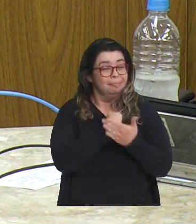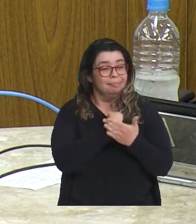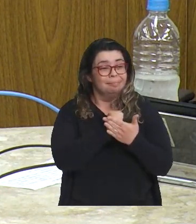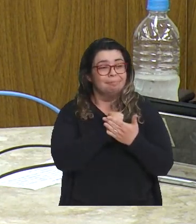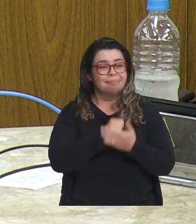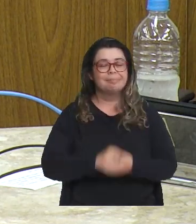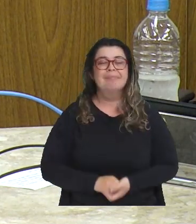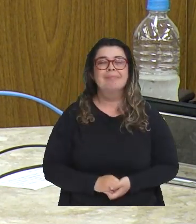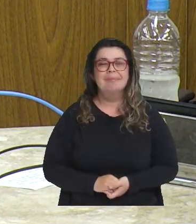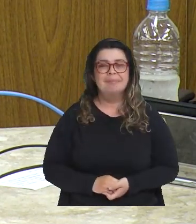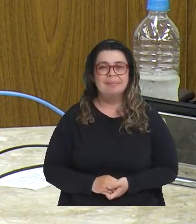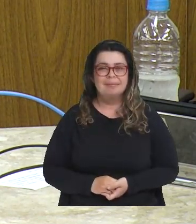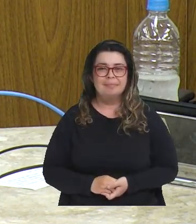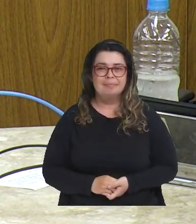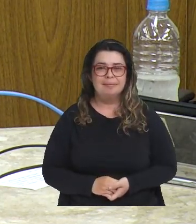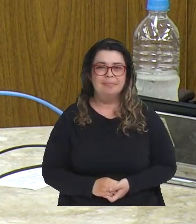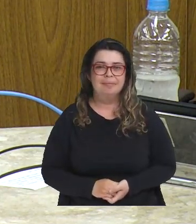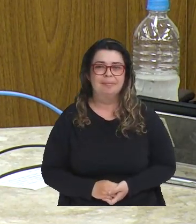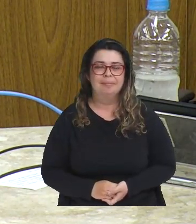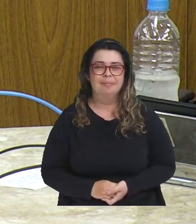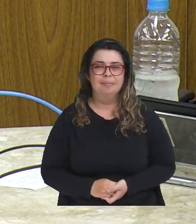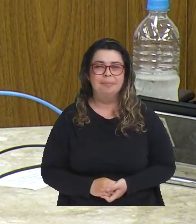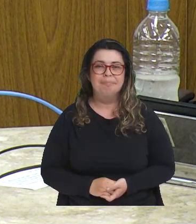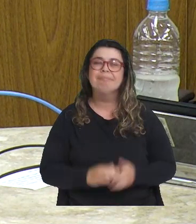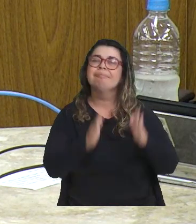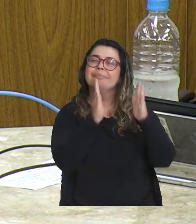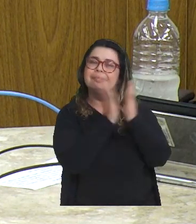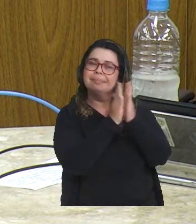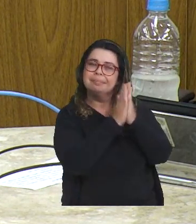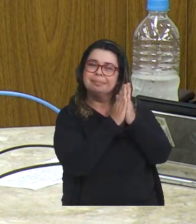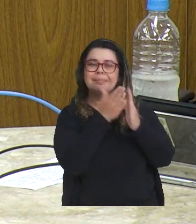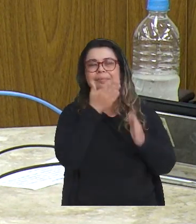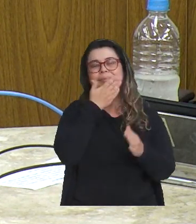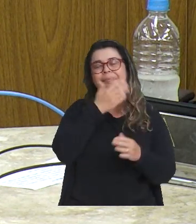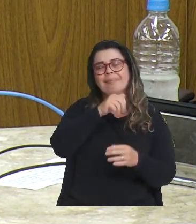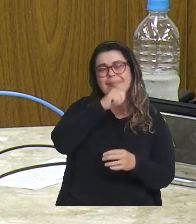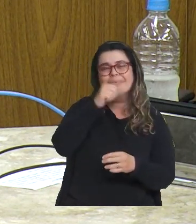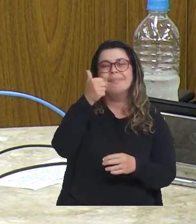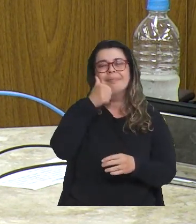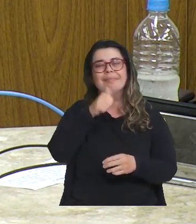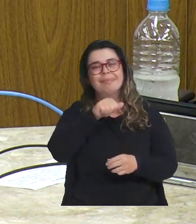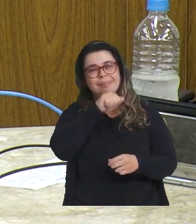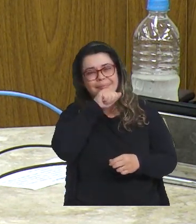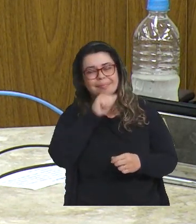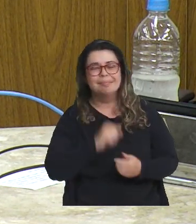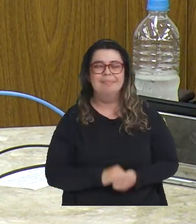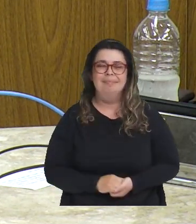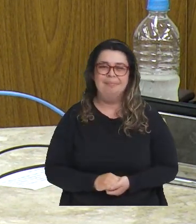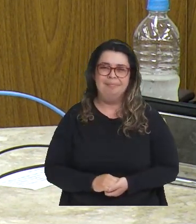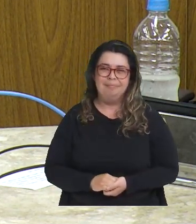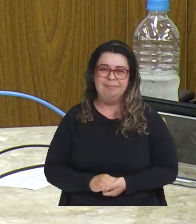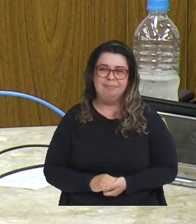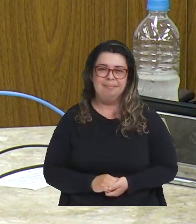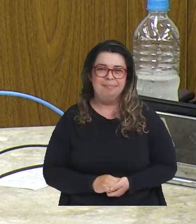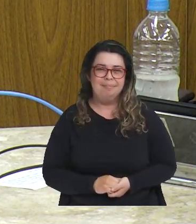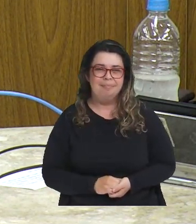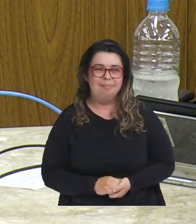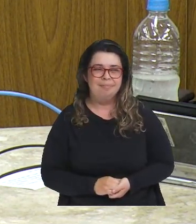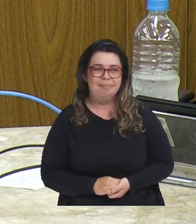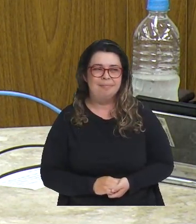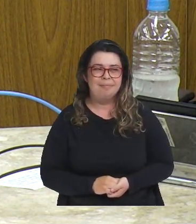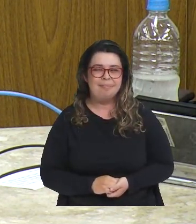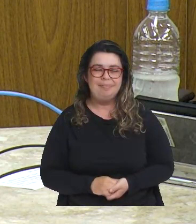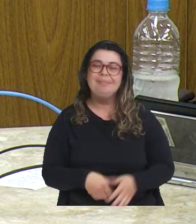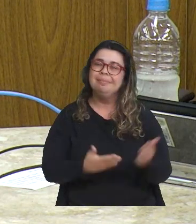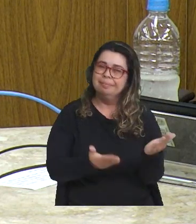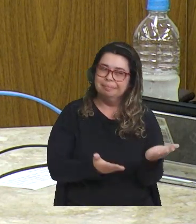foi tanto quanto. Então, parabéns aos pais também. Eu estendo esses parabéns a vocês. E aos